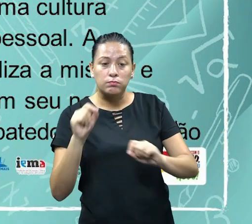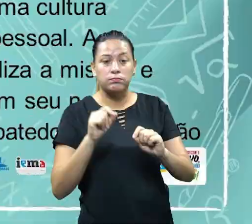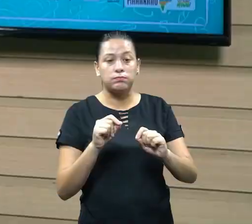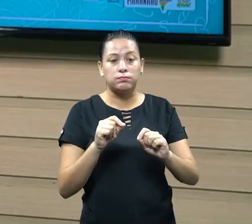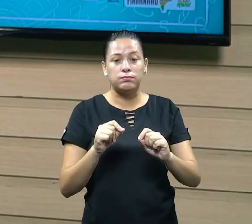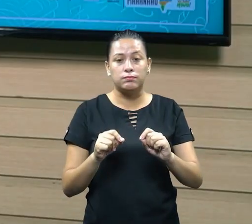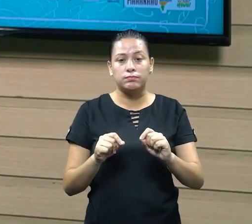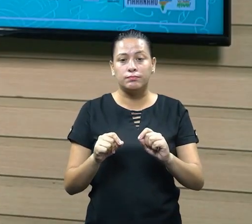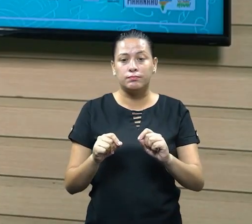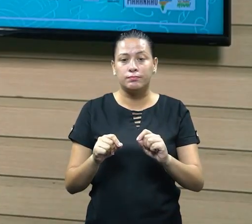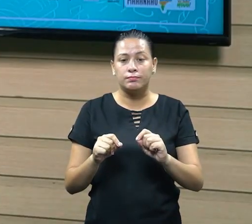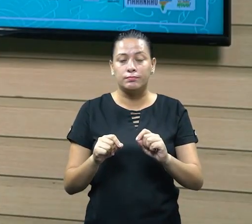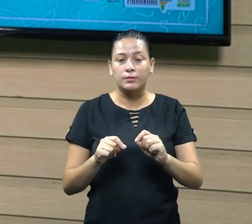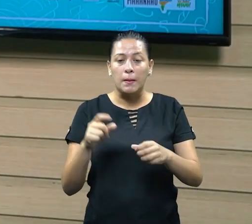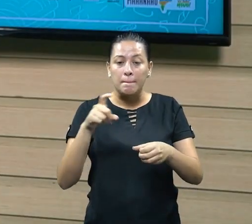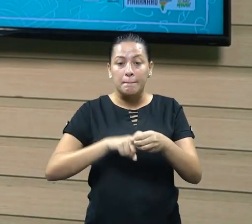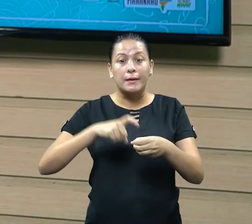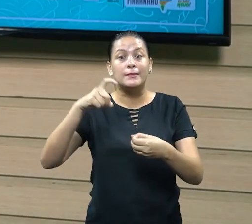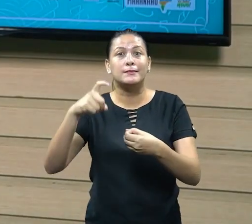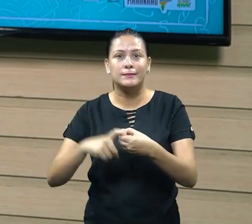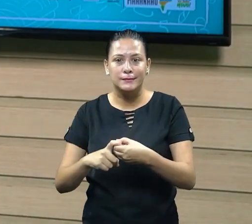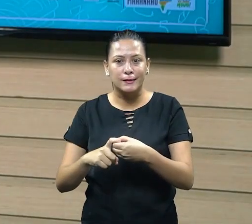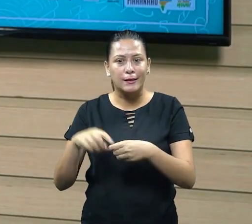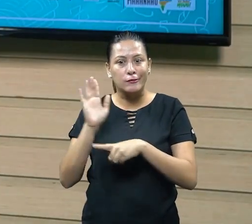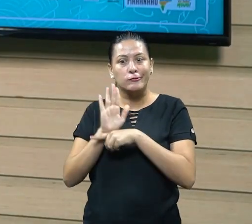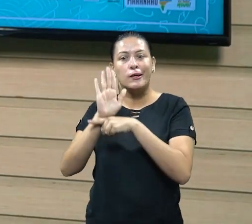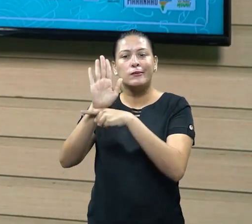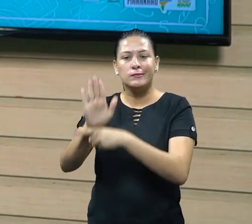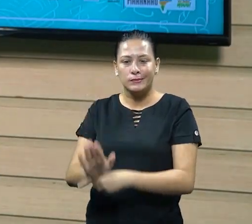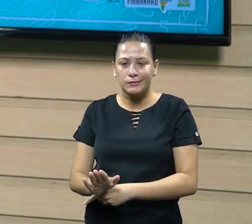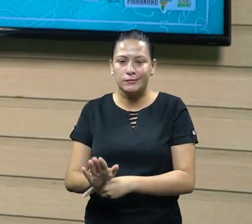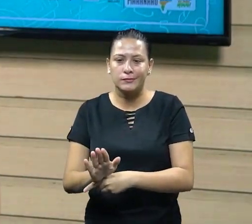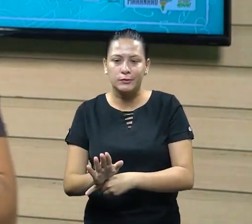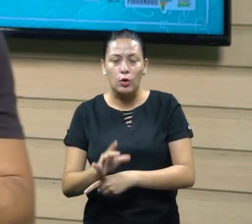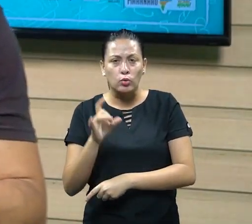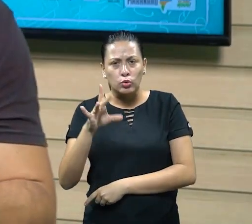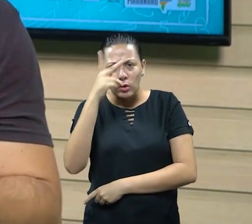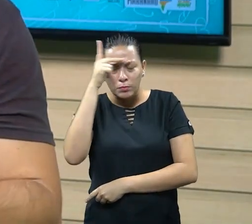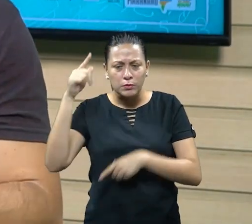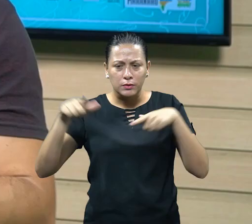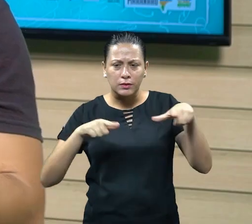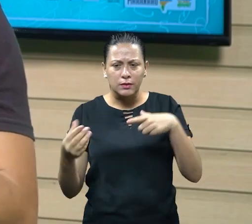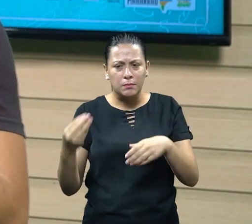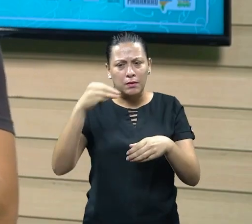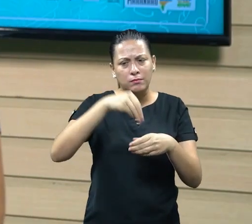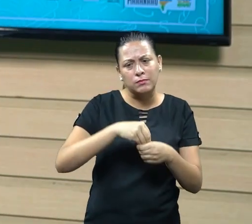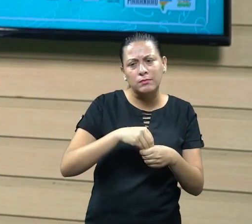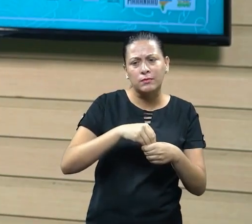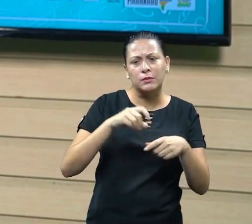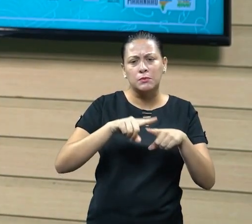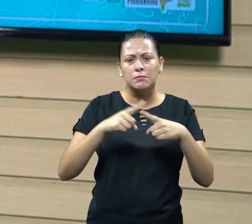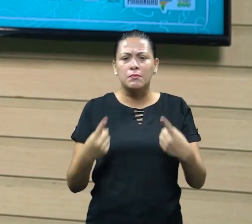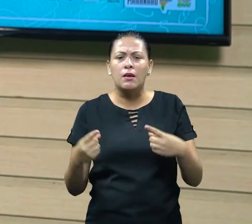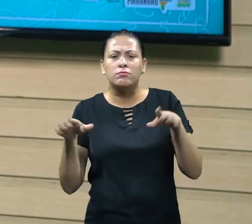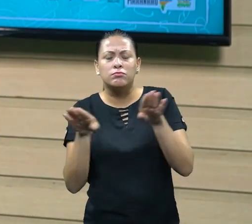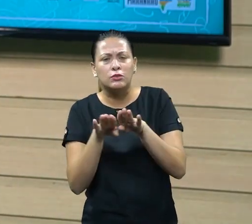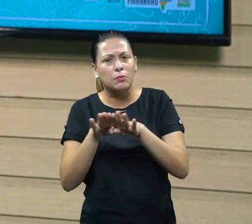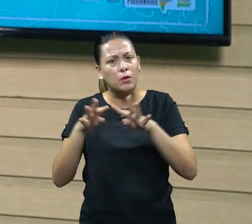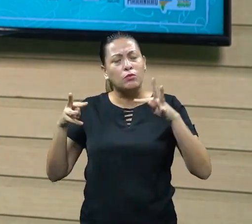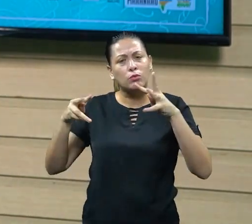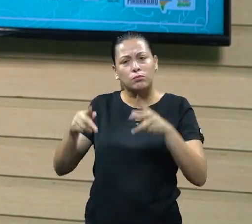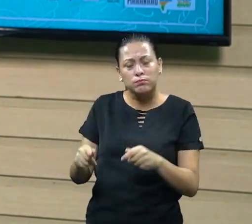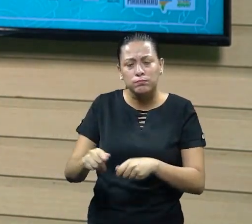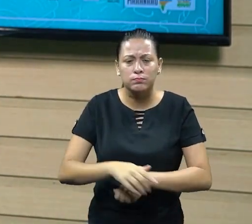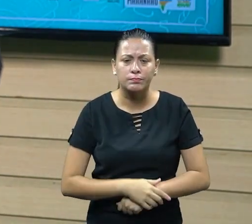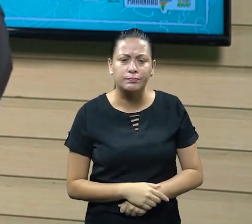batedores de ponto. Então é muito importante que essas pessoas elas integrem diretamente a missão e a visão da empresa. O que é a missão? Só